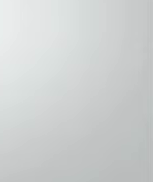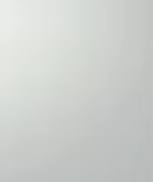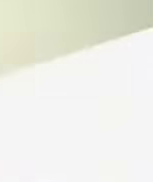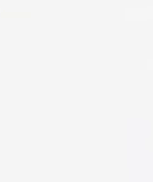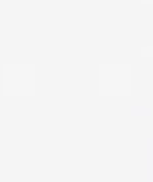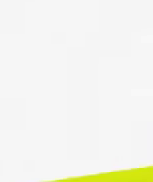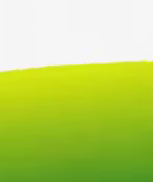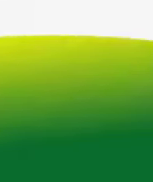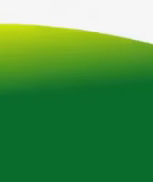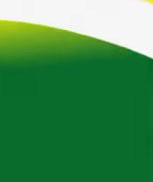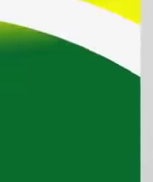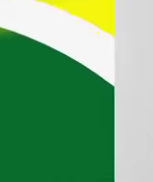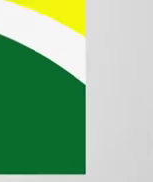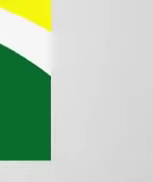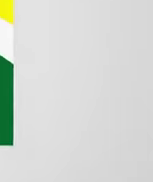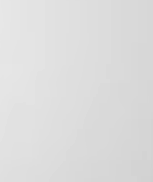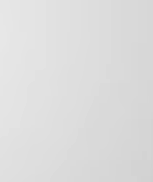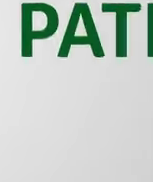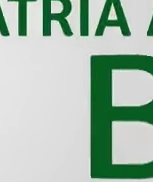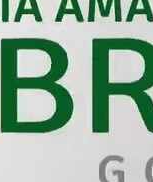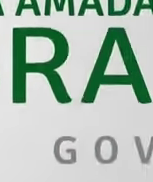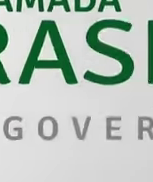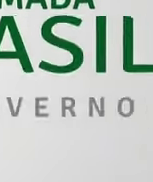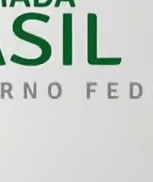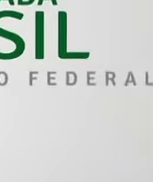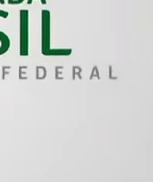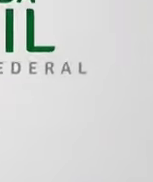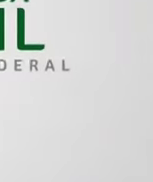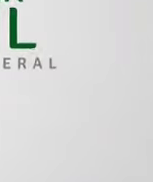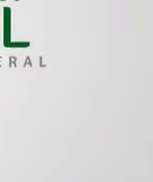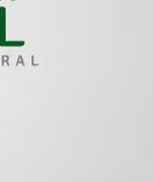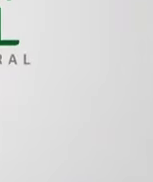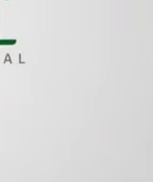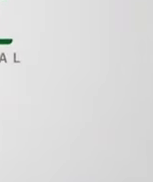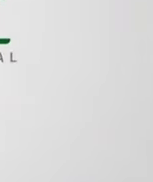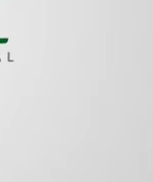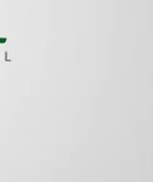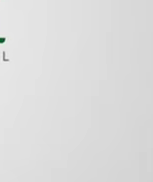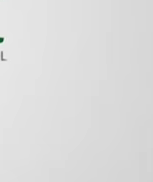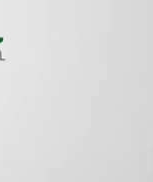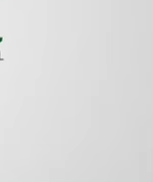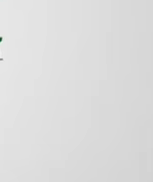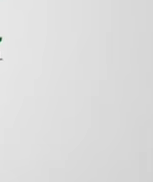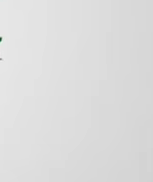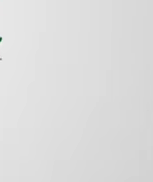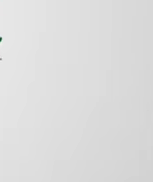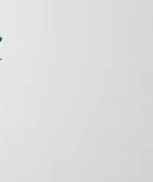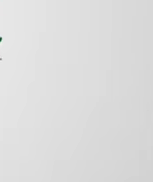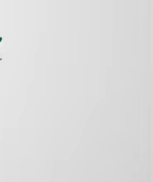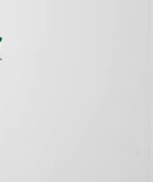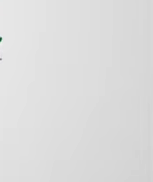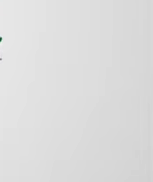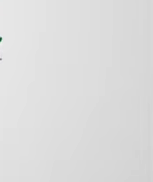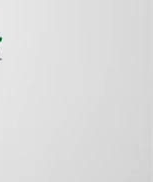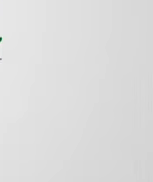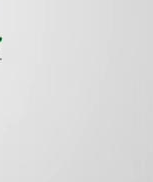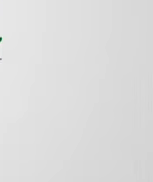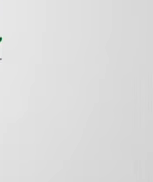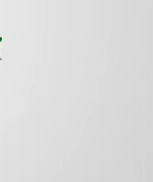forma se neste momento a rede nacional de rádio e televisão para o pronunciamento do presidente da república